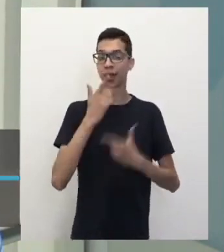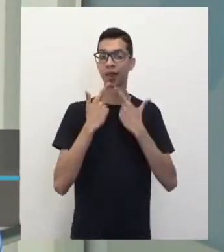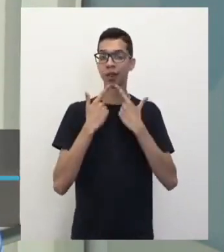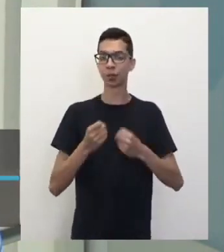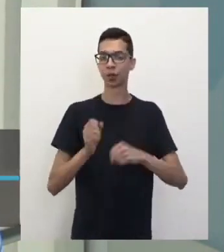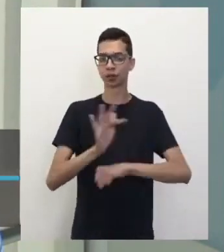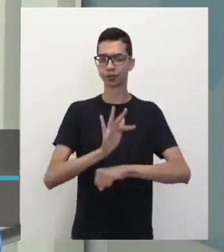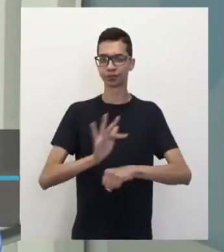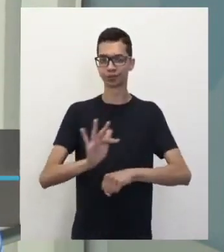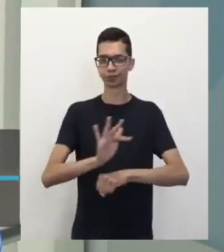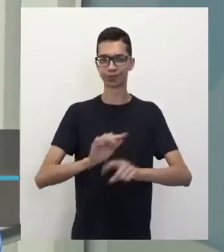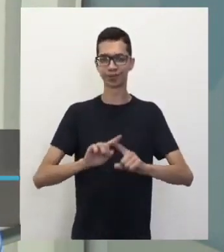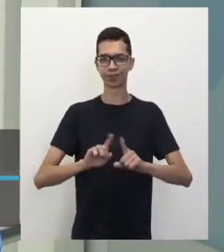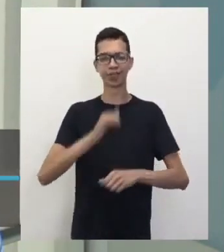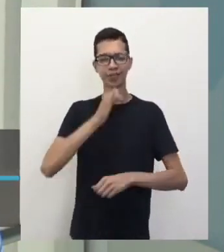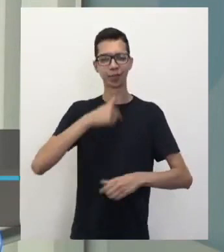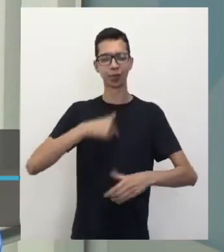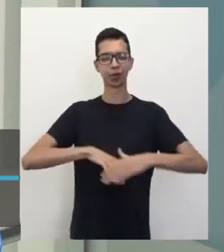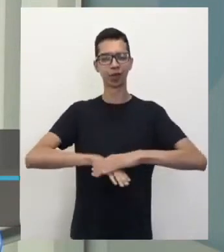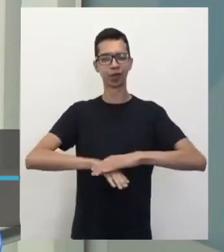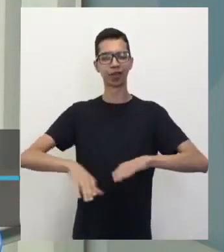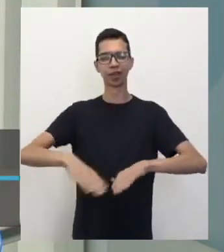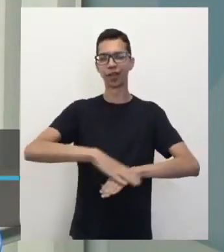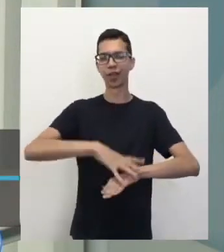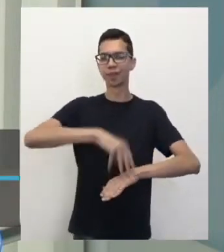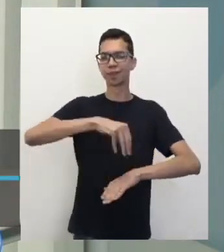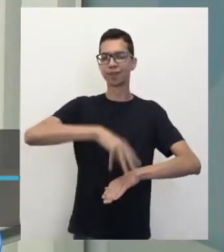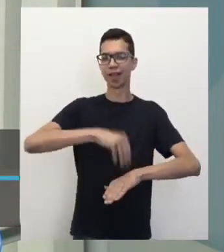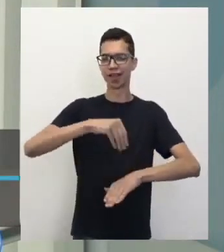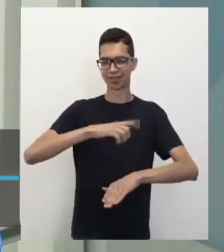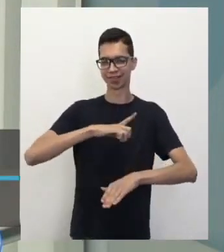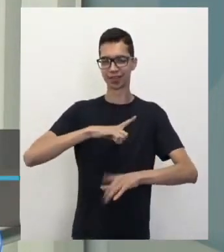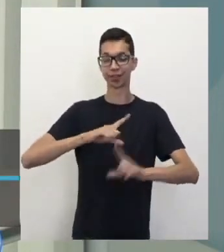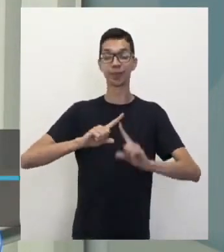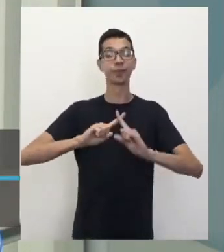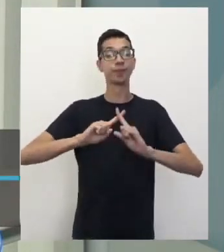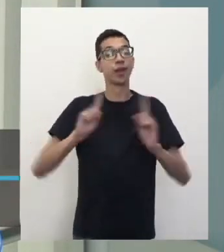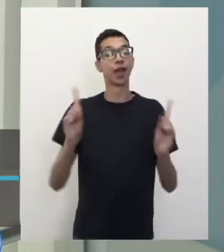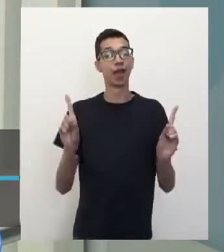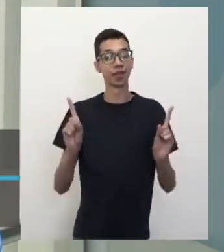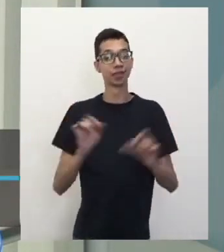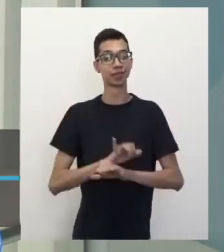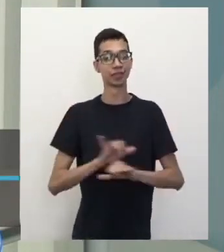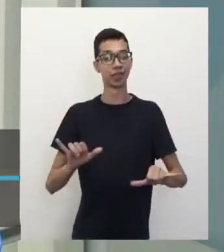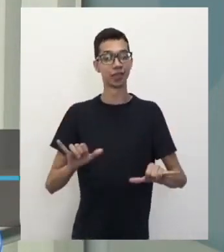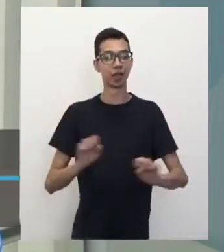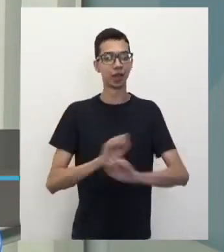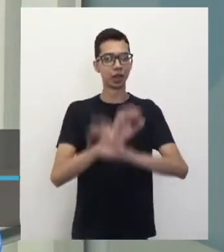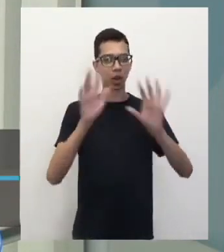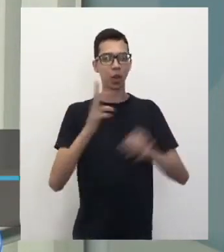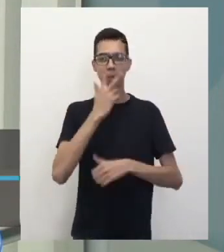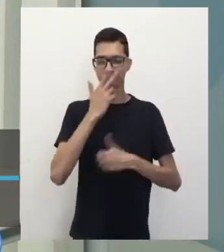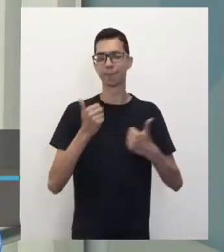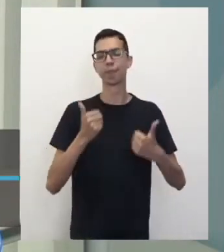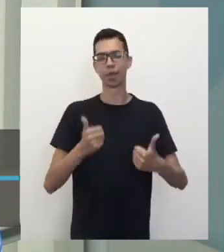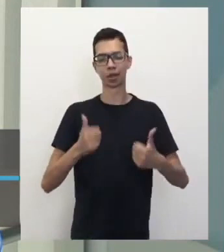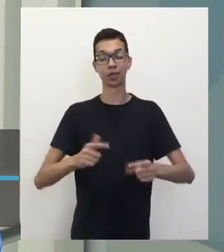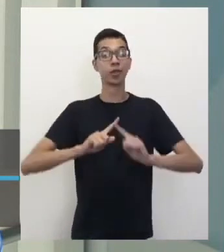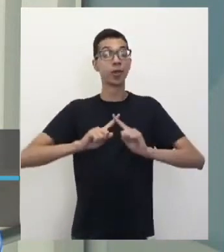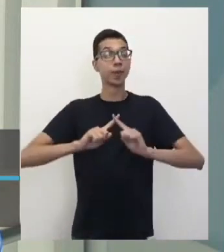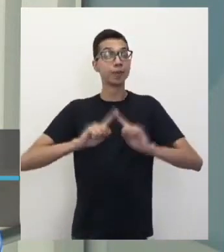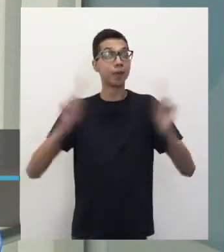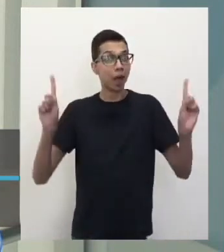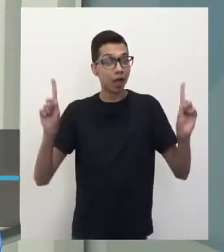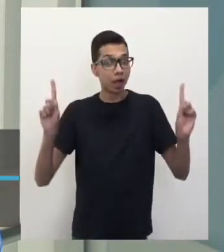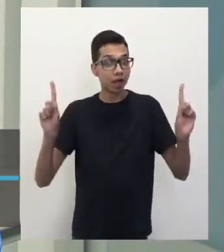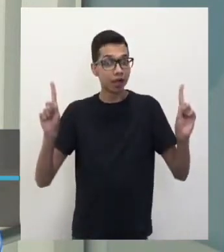estou de pantufas, né? O mas deixa bem claro, né? Ele estava tendo uma sequência, parece que está tudo bem, né? Mas não